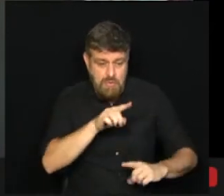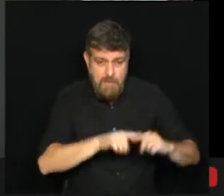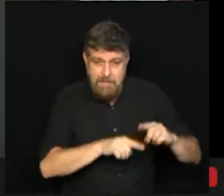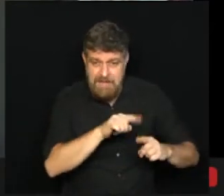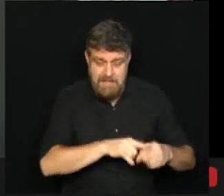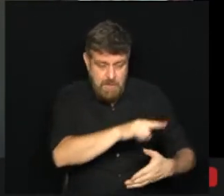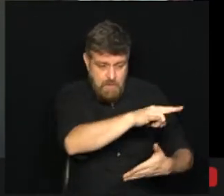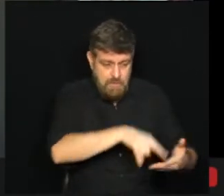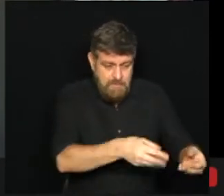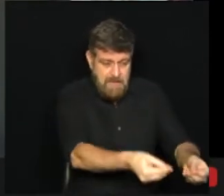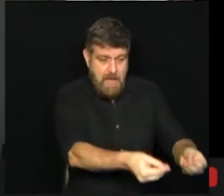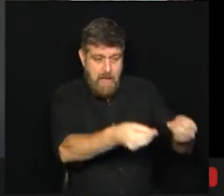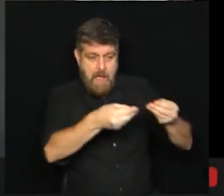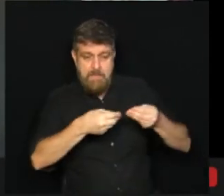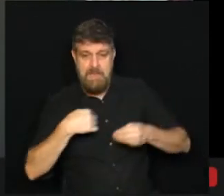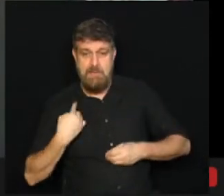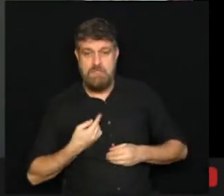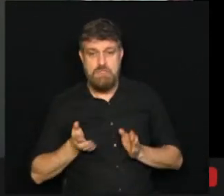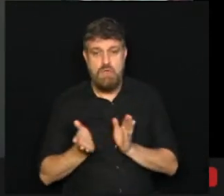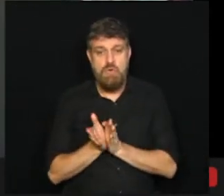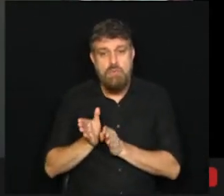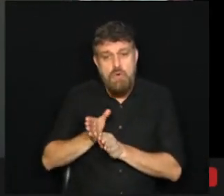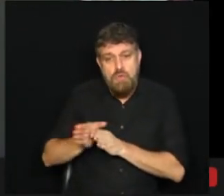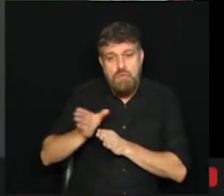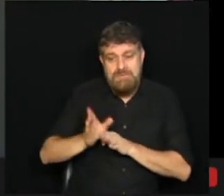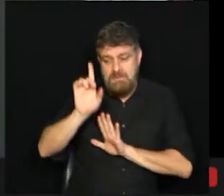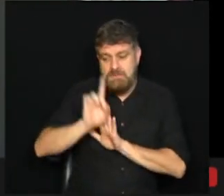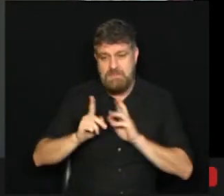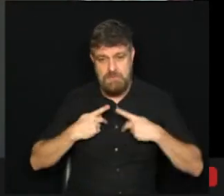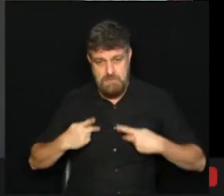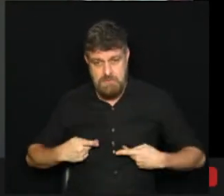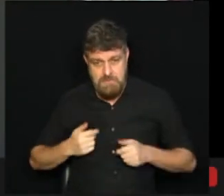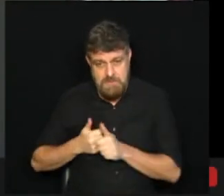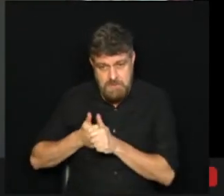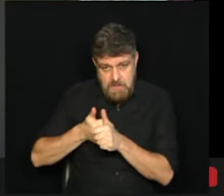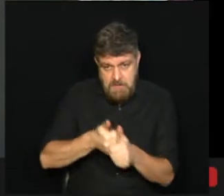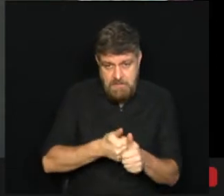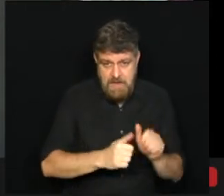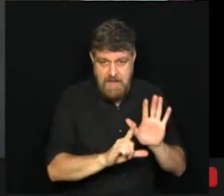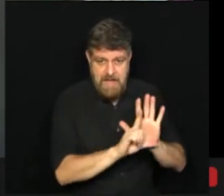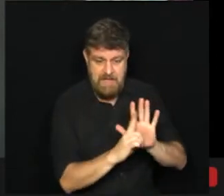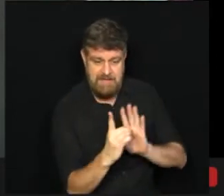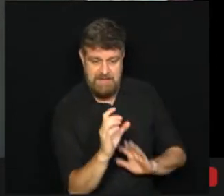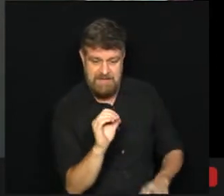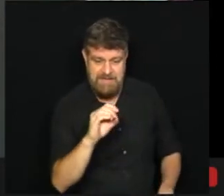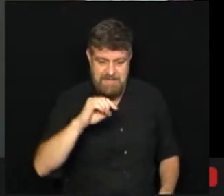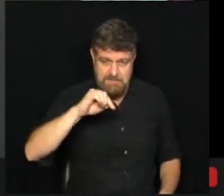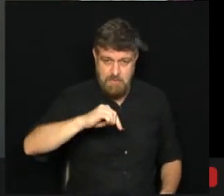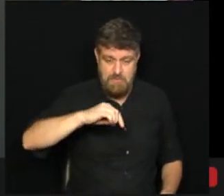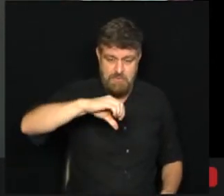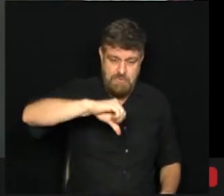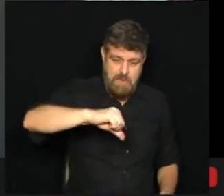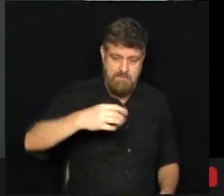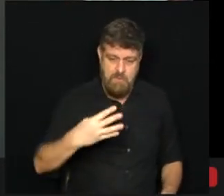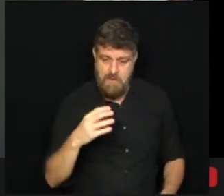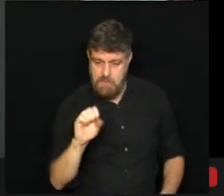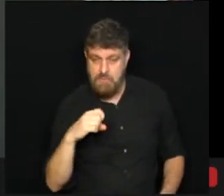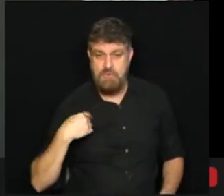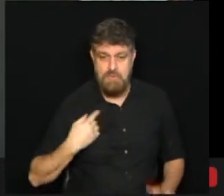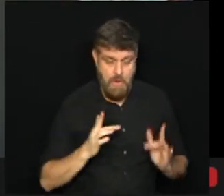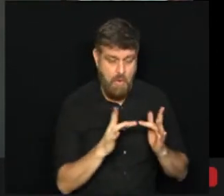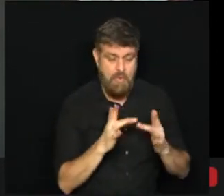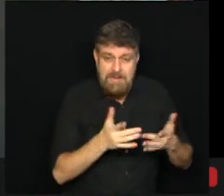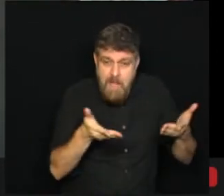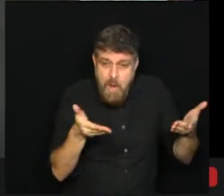CONDEP, para que a gente possa fazer o acompanhamento. Por exemplo, na questão da Lei 10.948, nós vamos entrar em contato ainda hoje